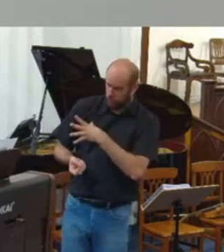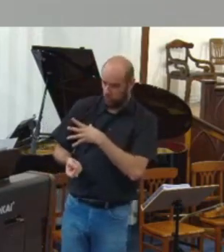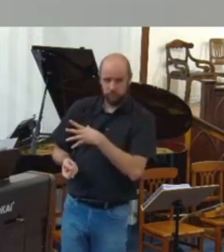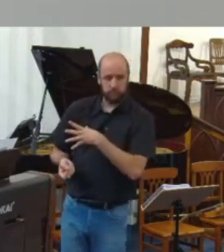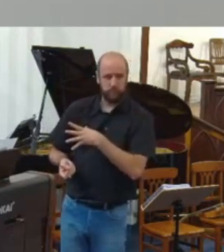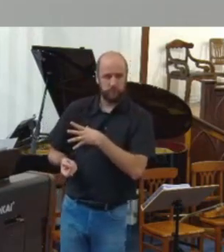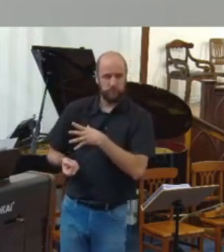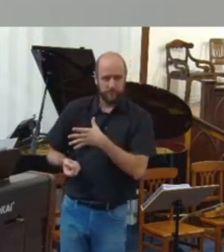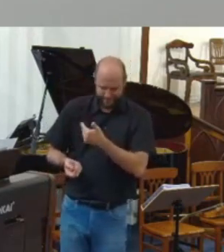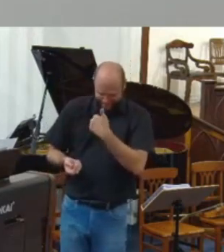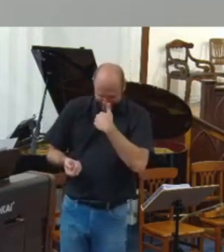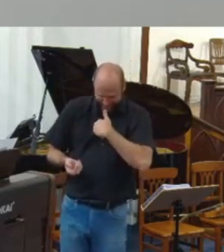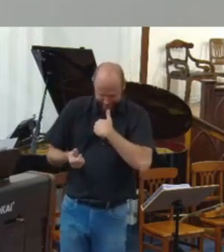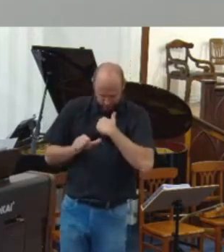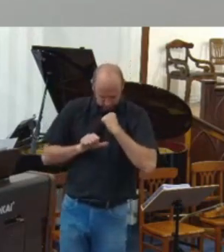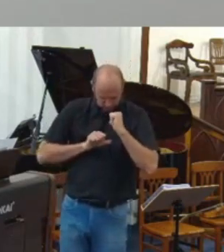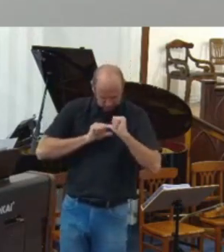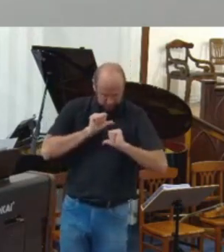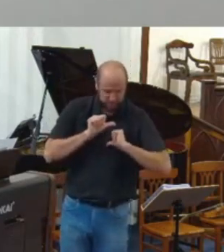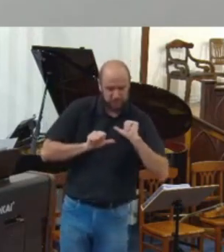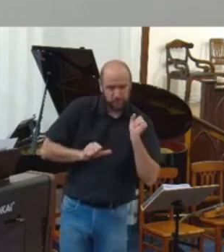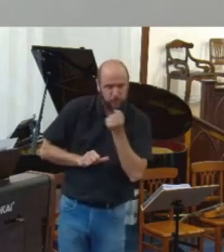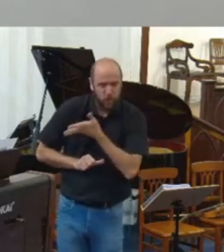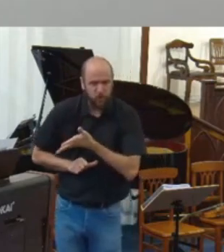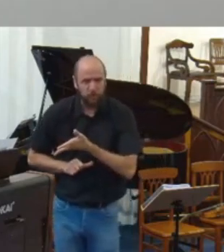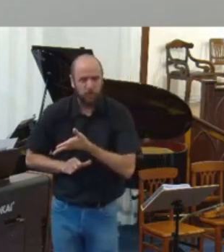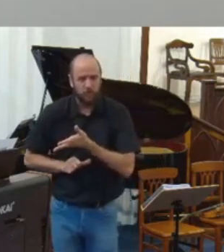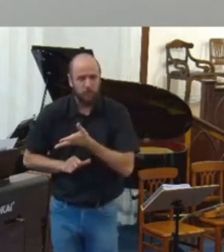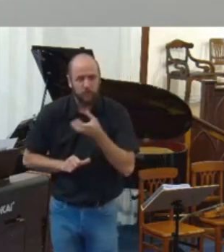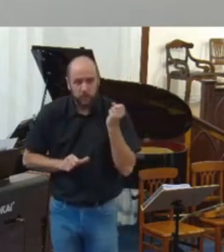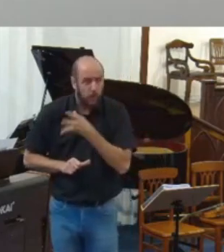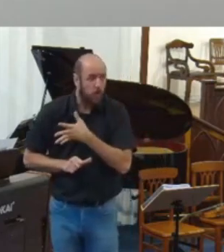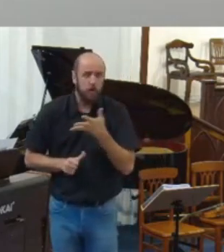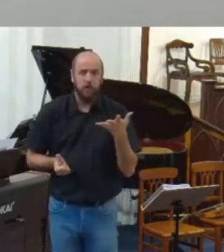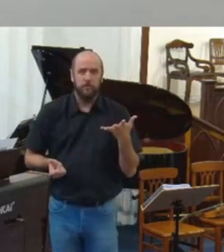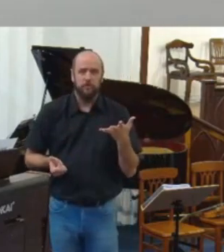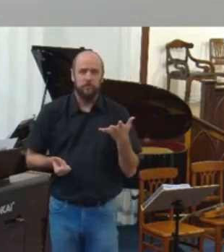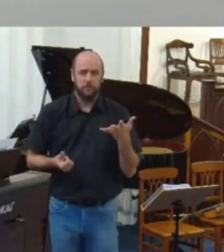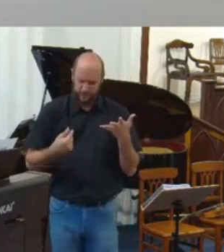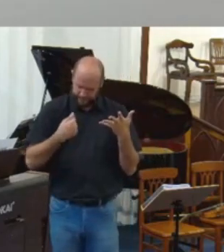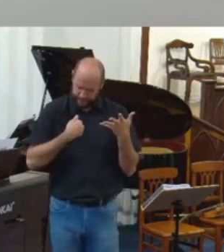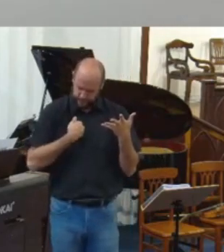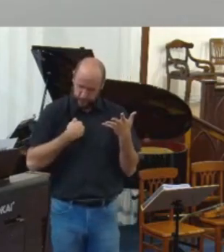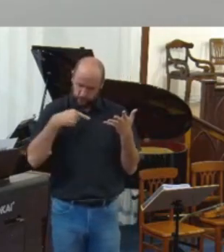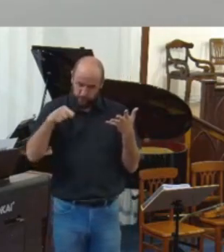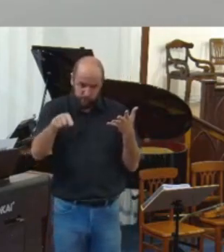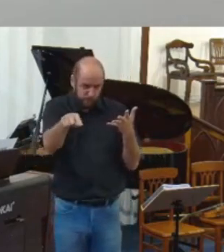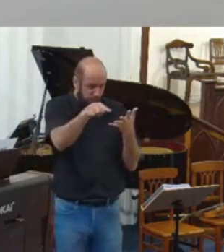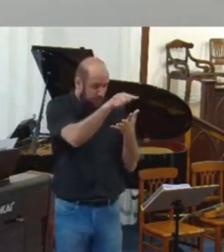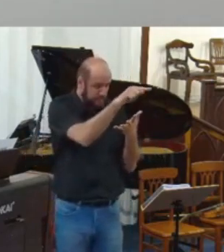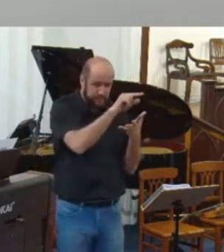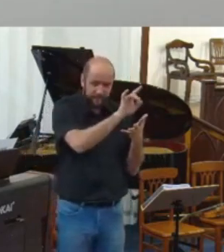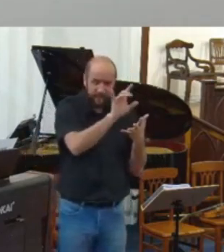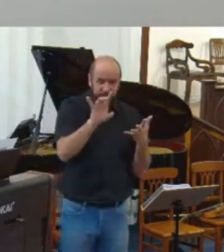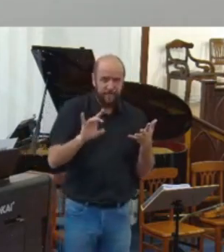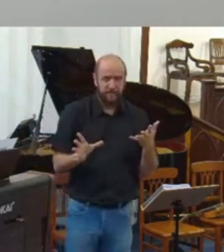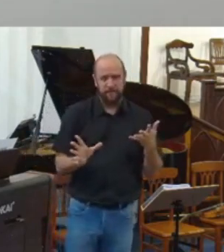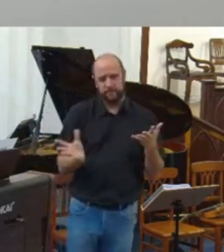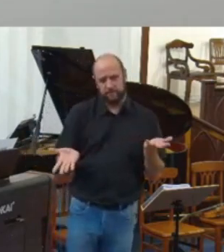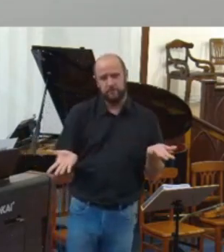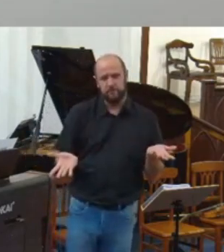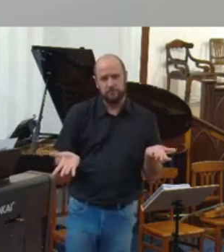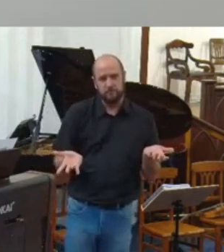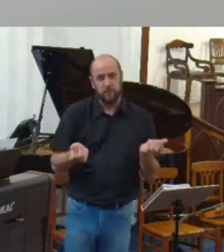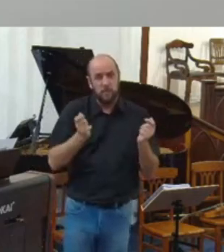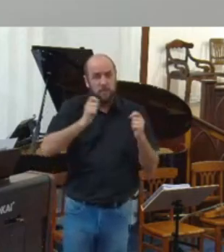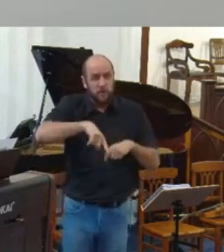de mim e de você. Pode ser que foi quando você era o